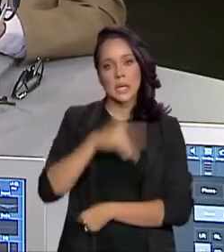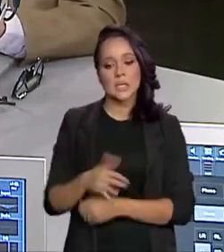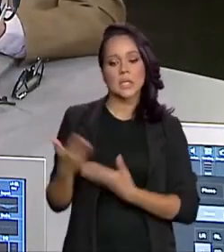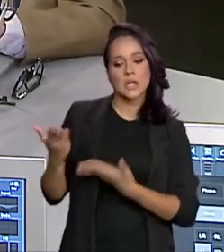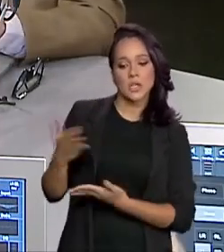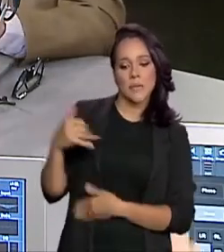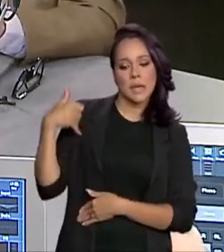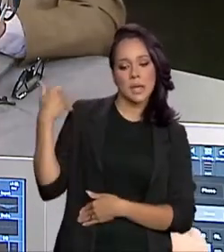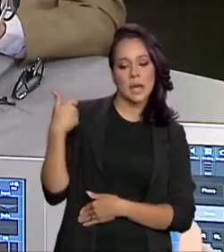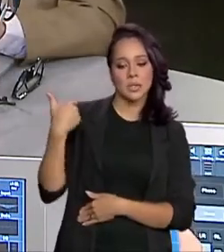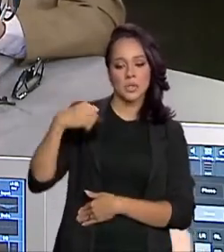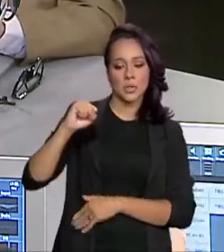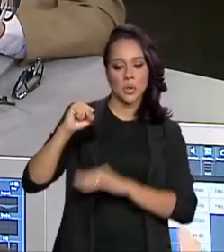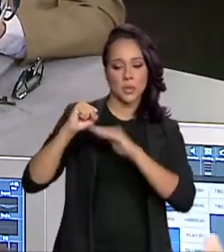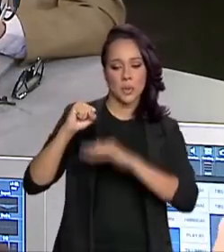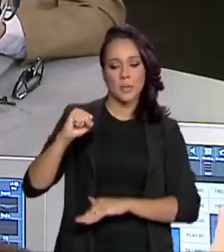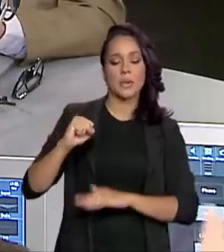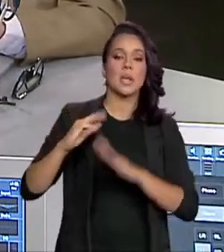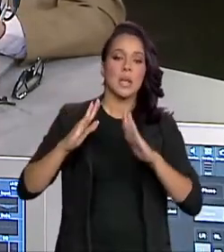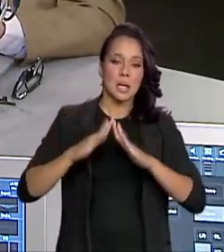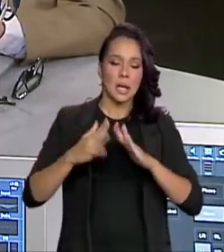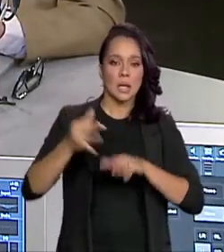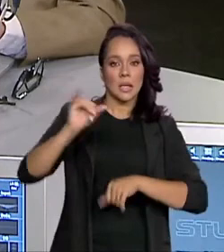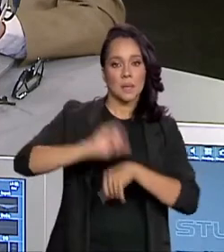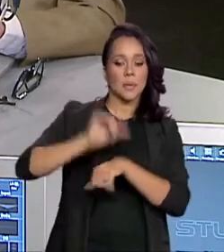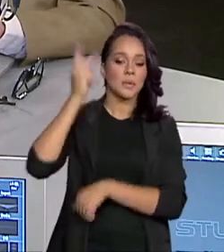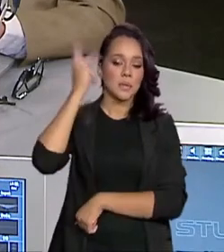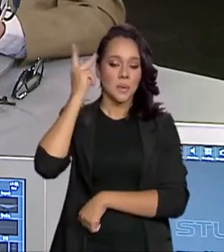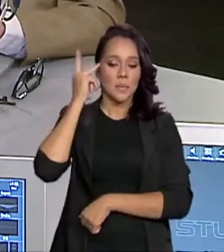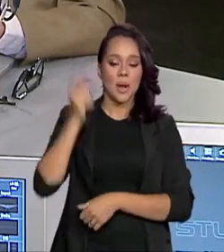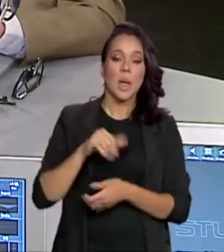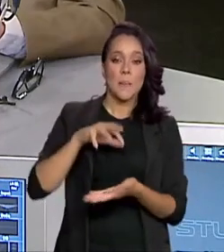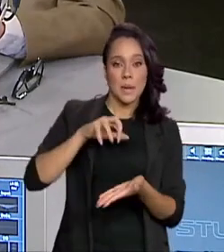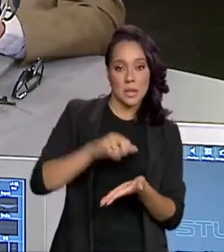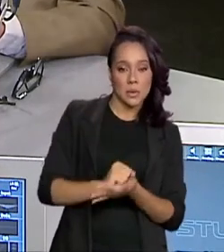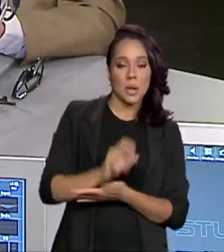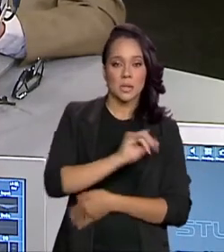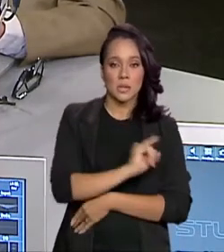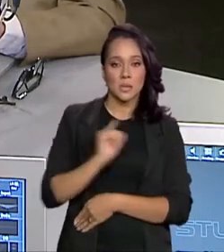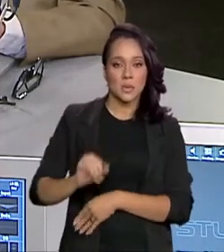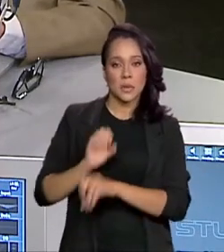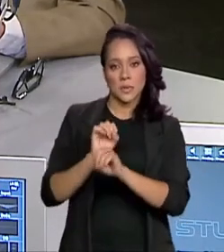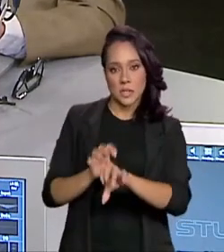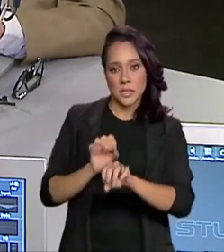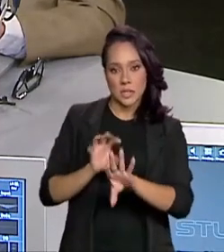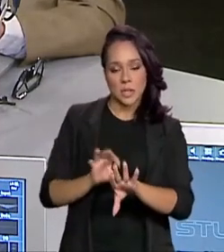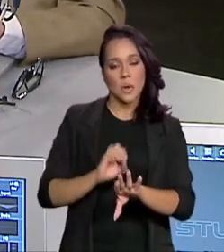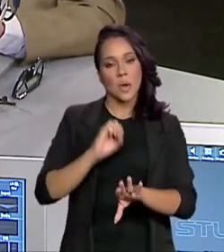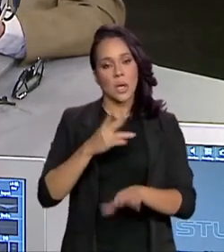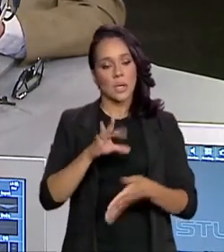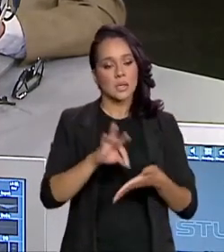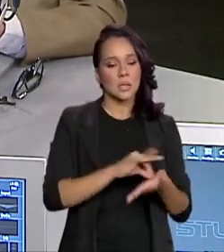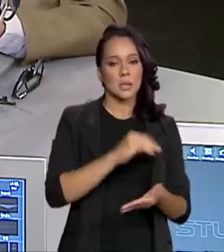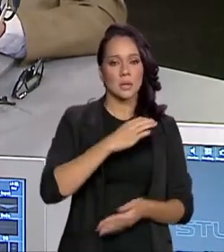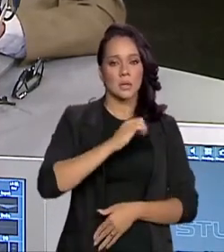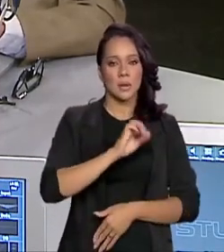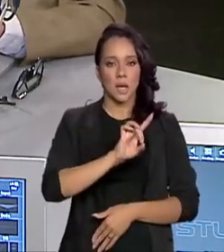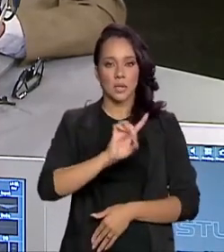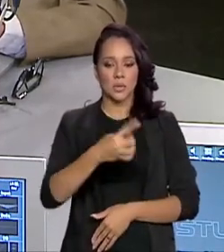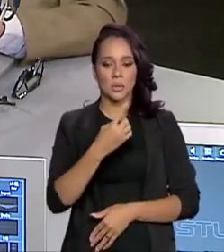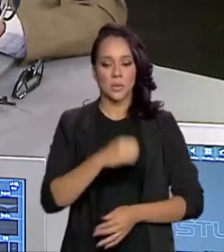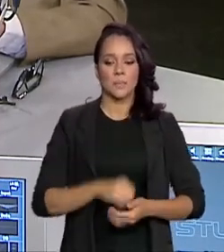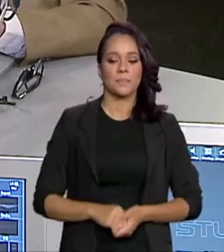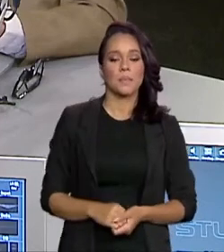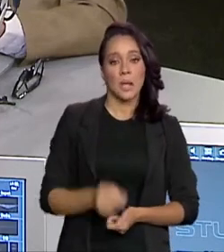adolescentes menores de 18 anos que morem na capital paulista, matriculados em instituições de ensino e inscritos no CadÚnico.